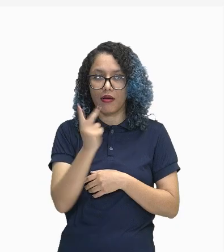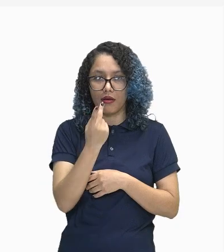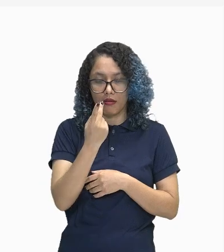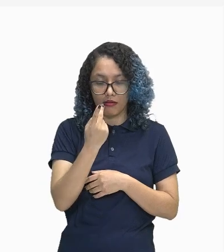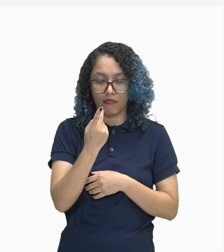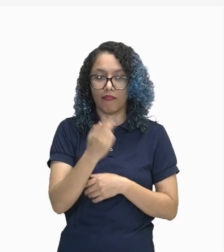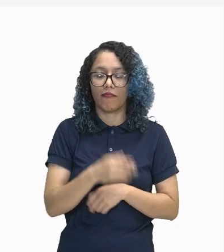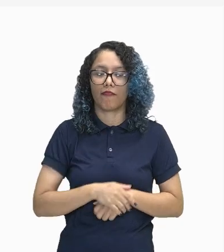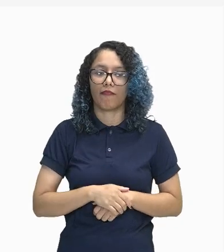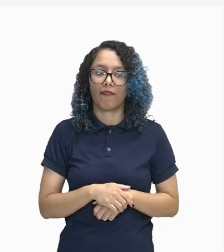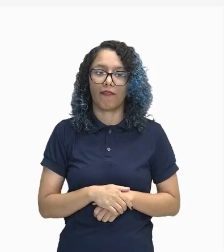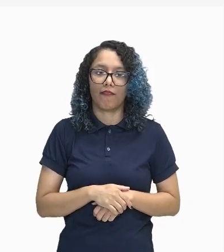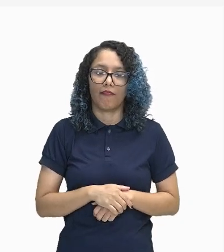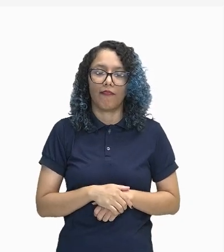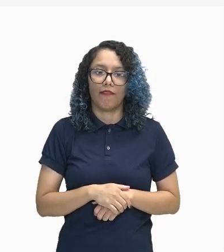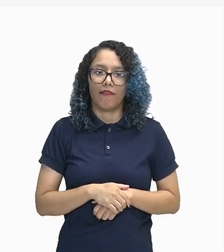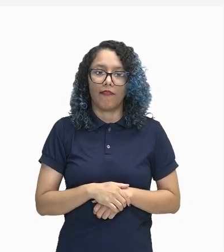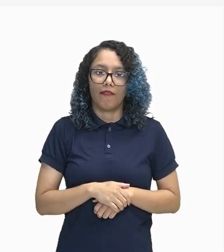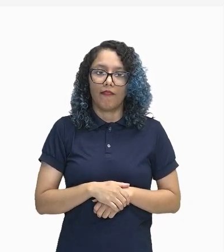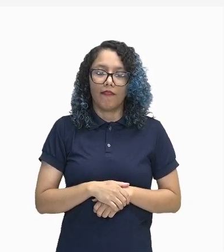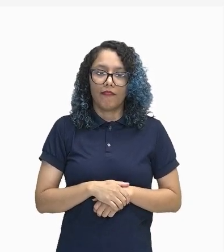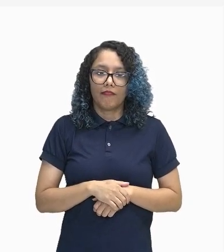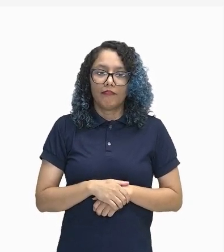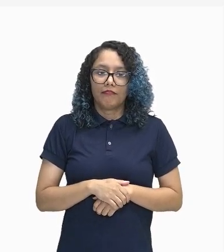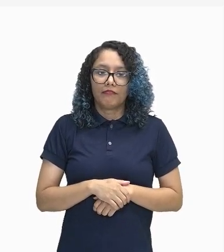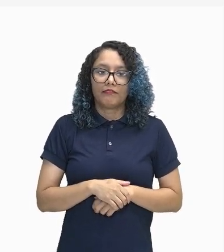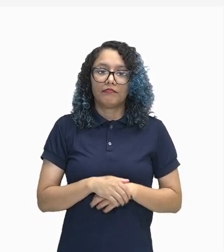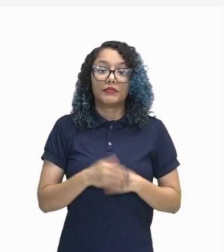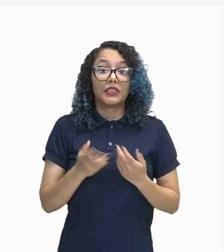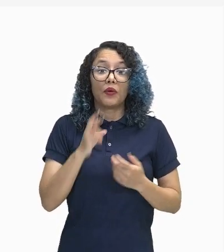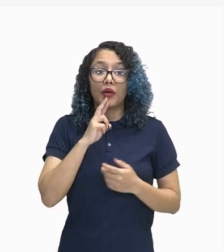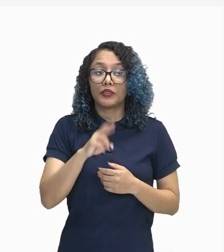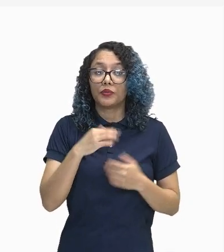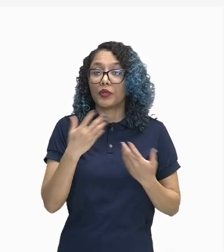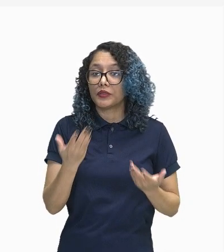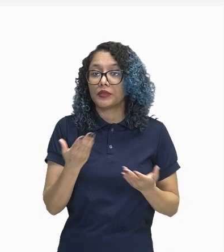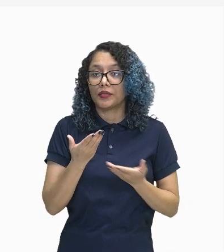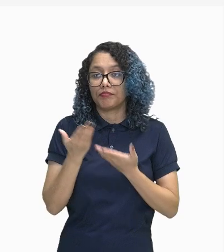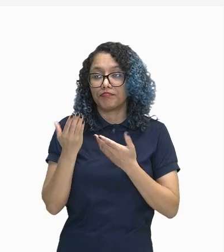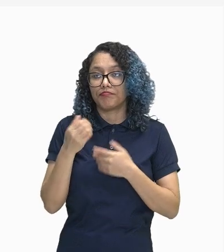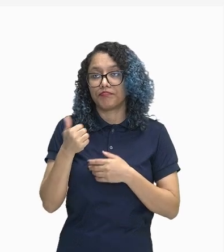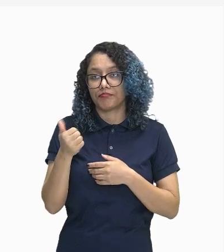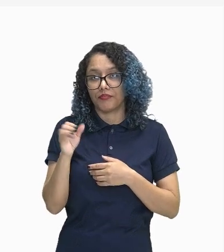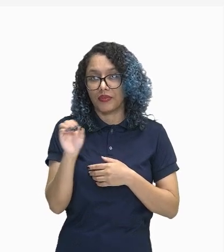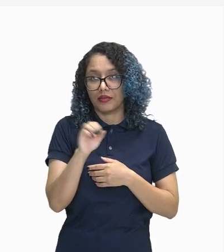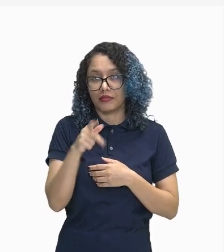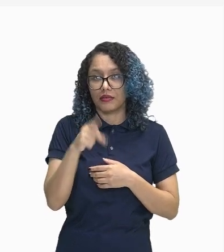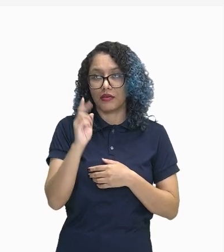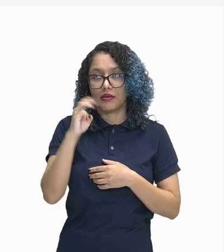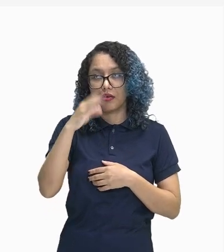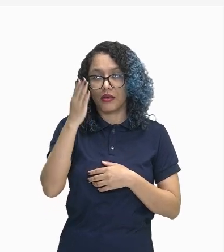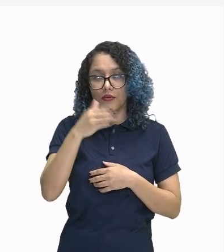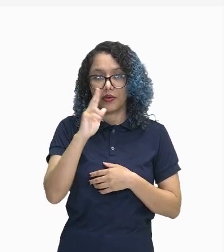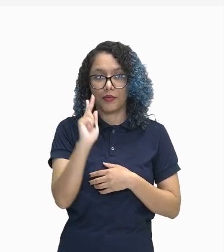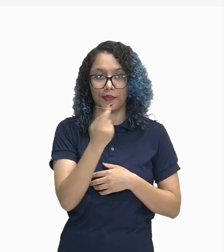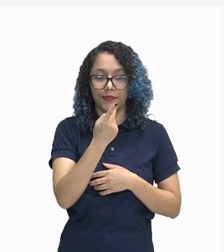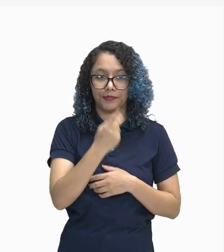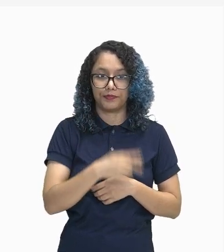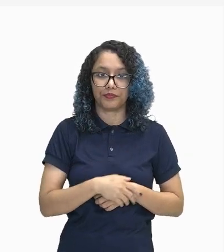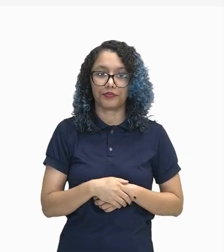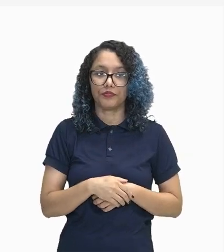certo? Então, qual é a razão entre a distância percorrida e o tempo gasto? A razão é 100 quilômetros por hora. Letra